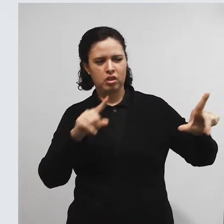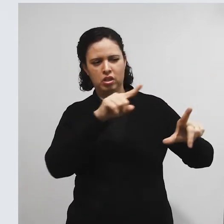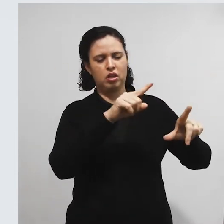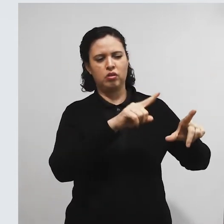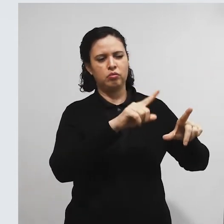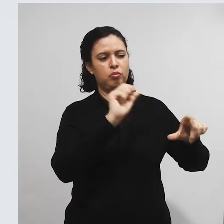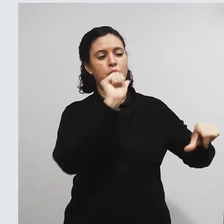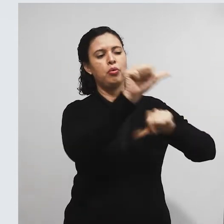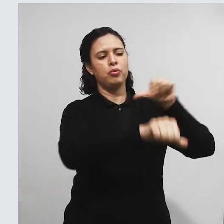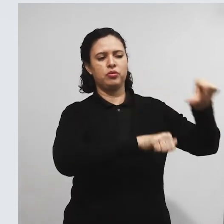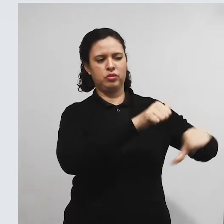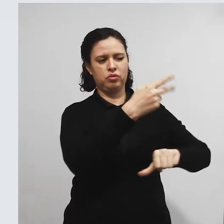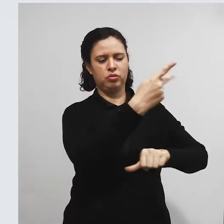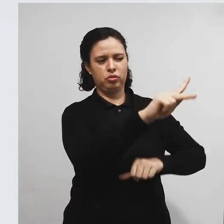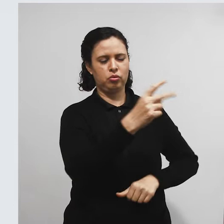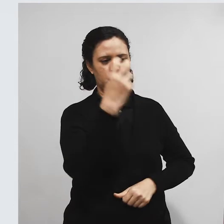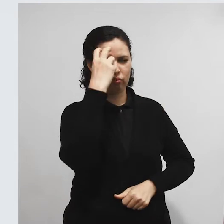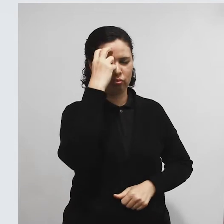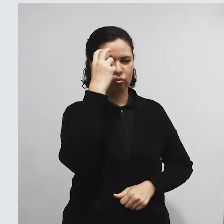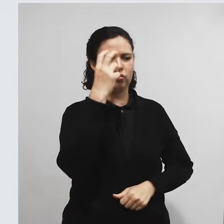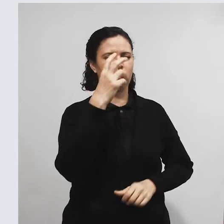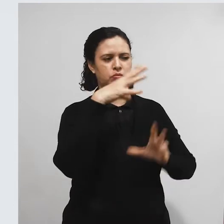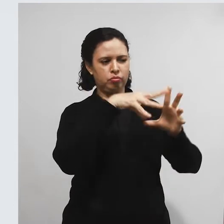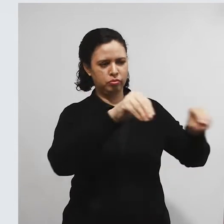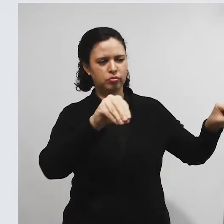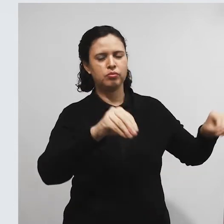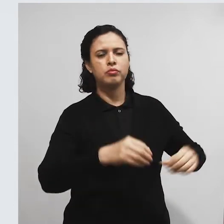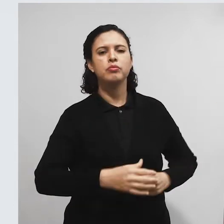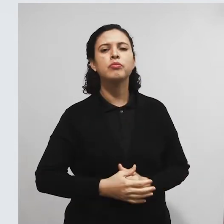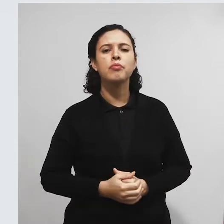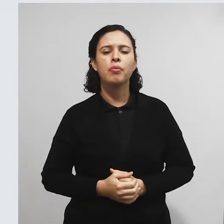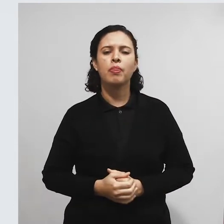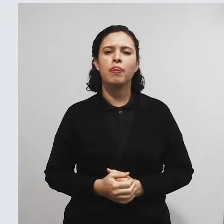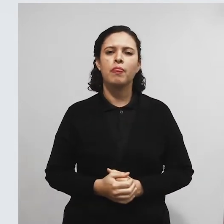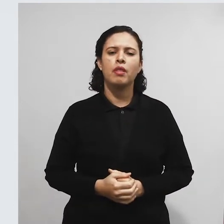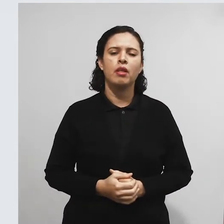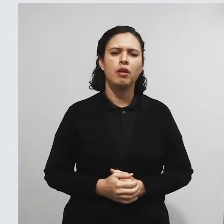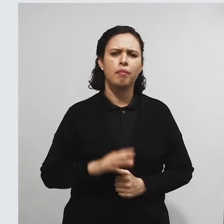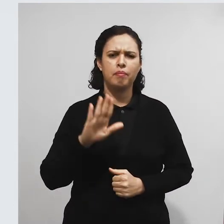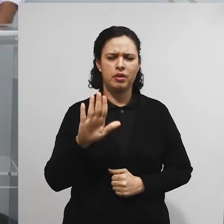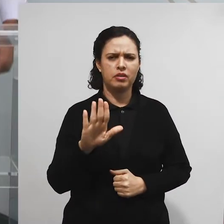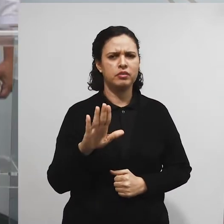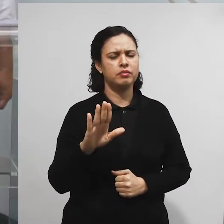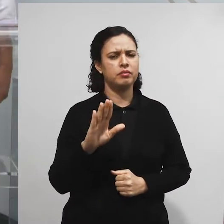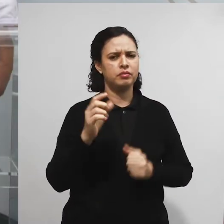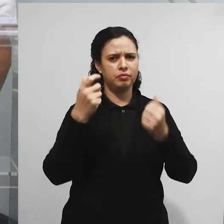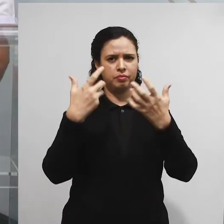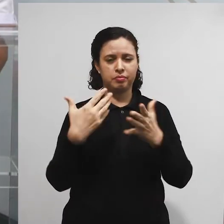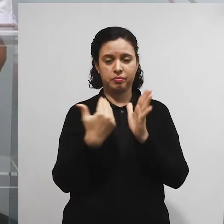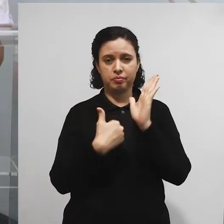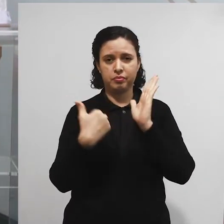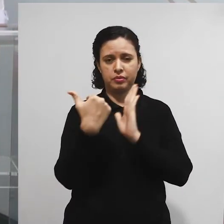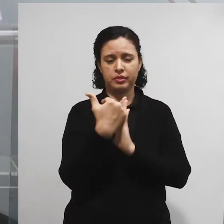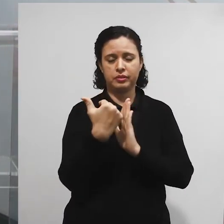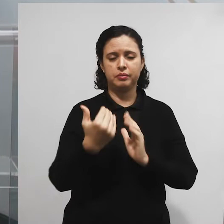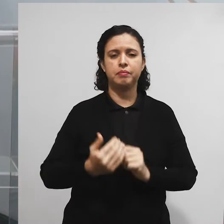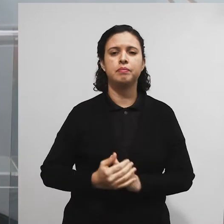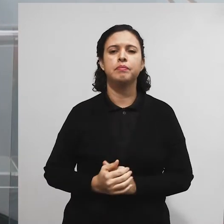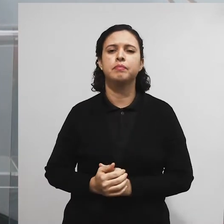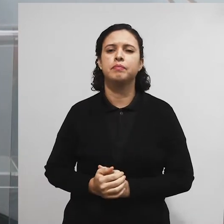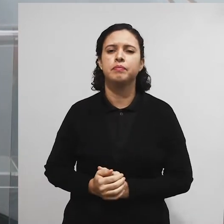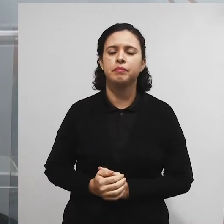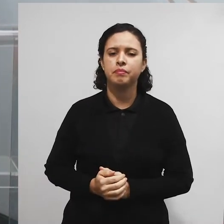eles desapareceriam. Mas vamos voltar aqui para eu fazer uma breve explicação para vocês. Muito